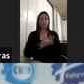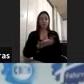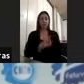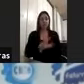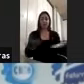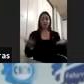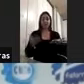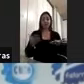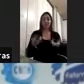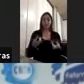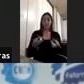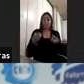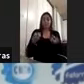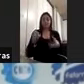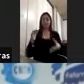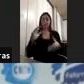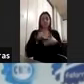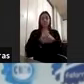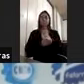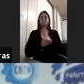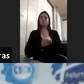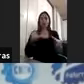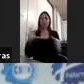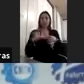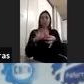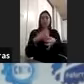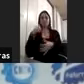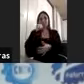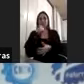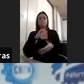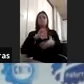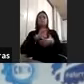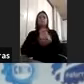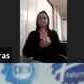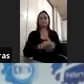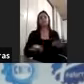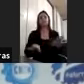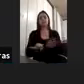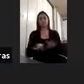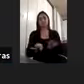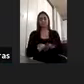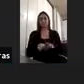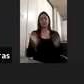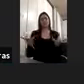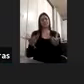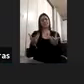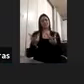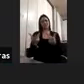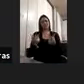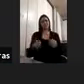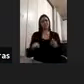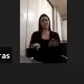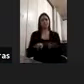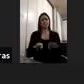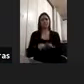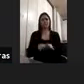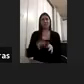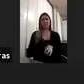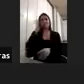demitir daquela maneira e que ia ficar por isso mesmo. É claro que não, né? Só que isso não. Mesmo. Ela não imaginou que a união ia fazer